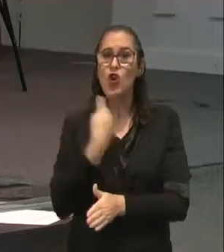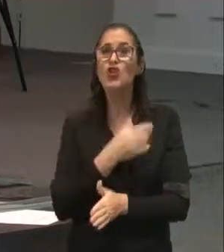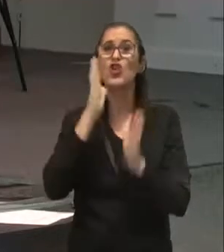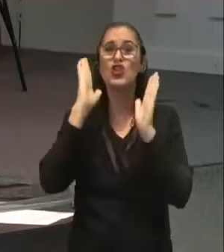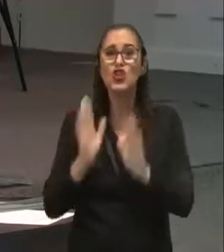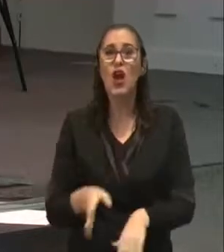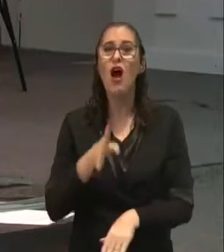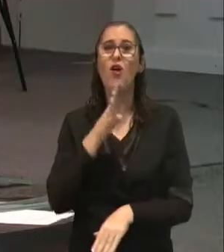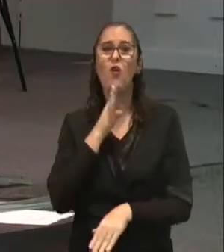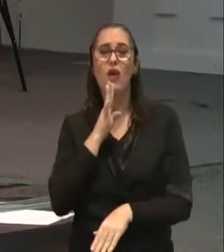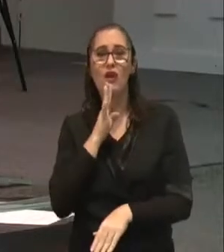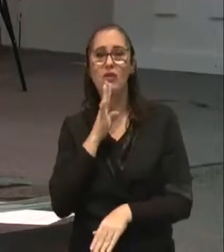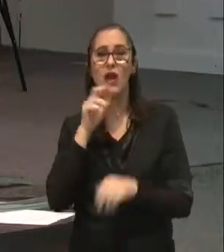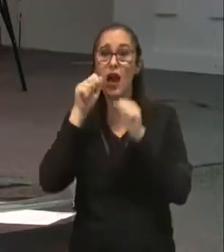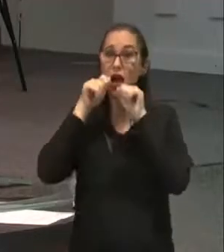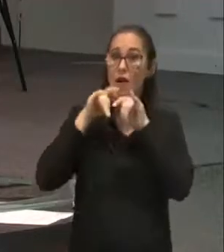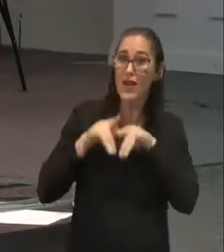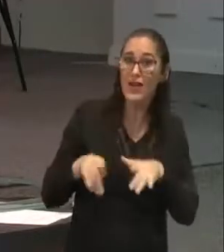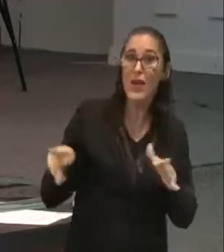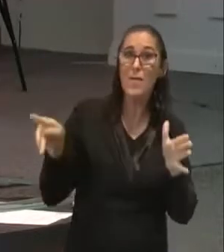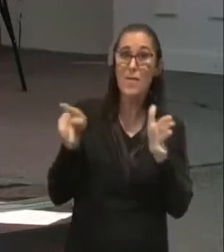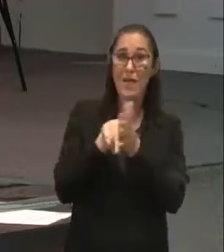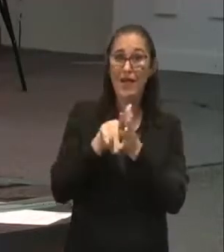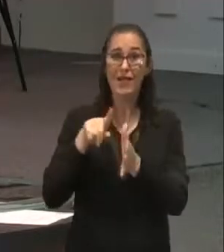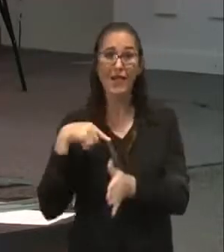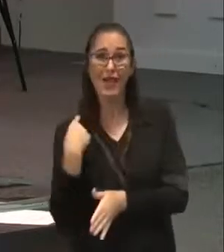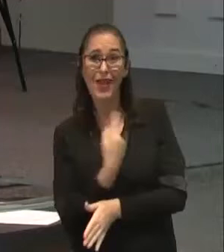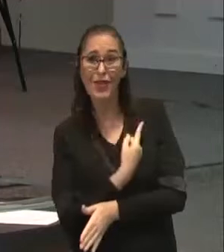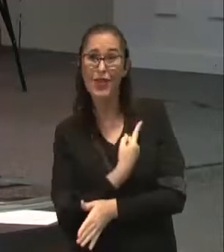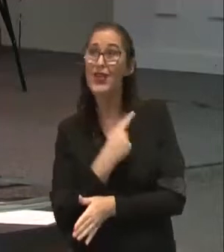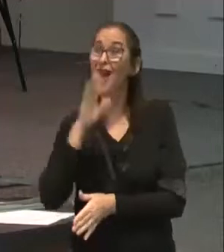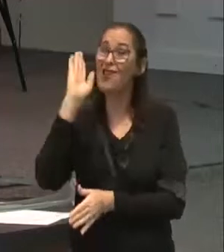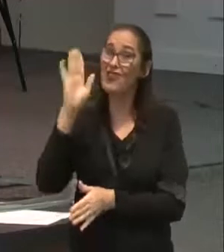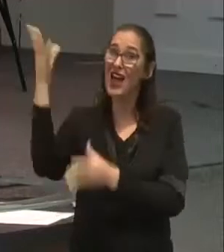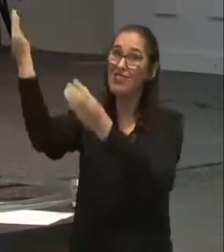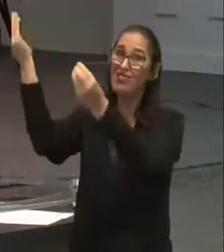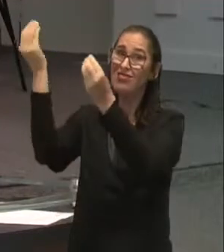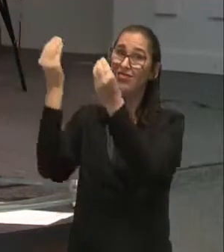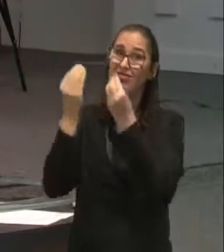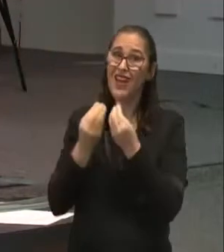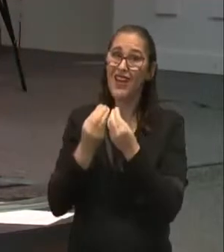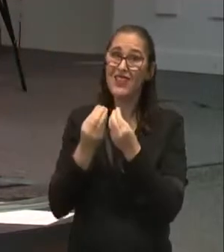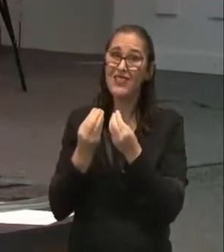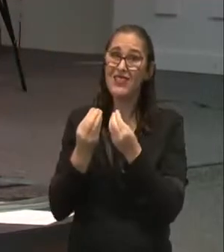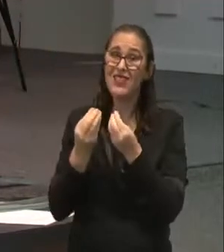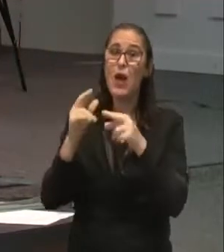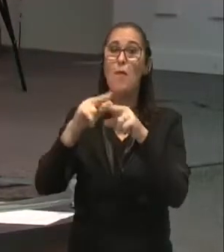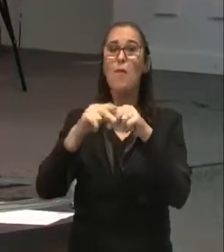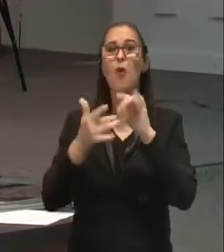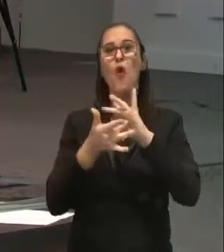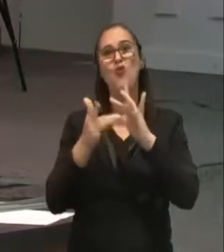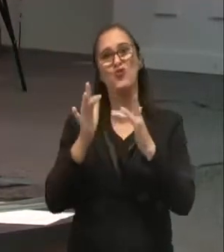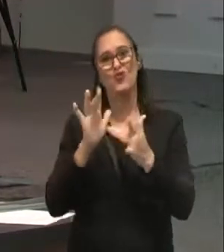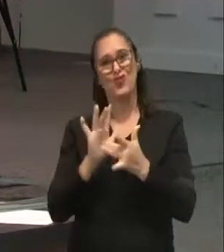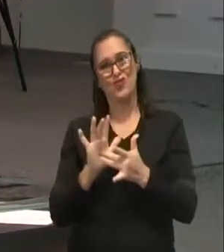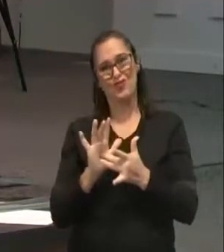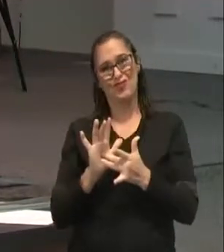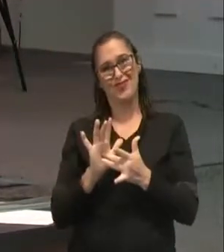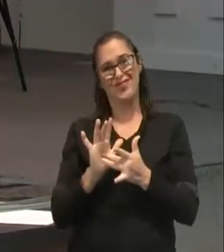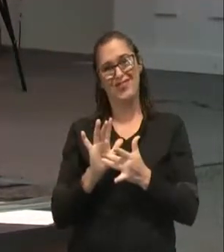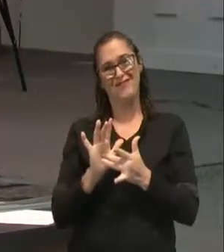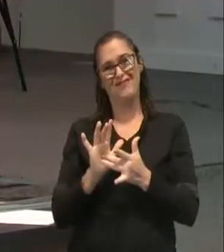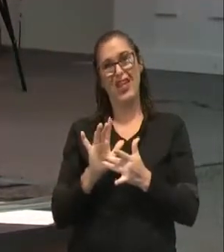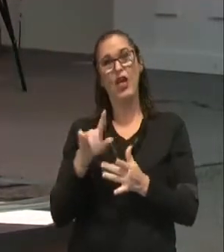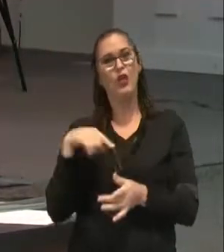essas bênçãos pertencem a nós, elas já nos foram dadas em Jesus, e